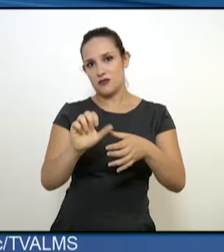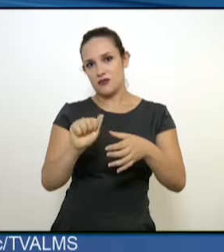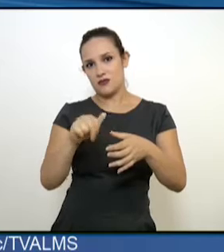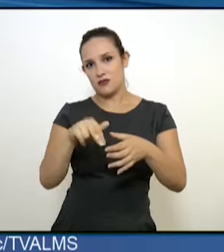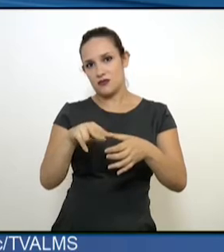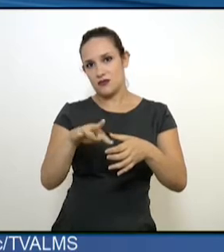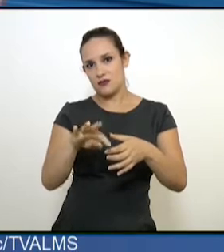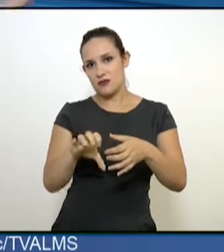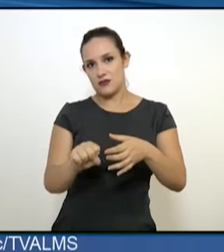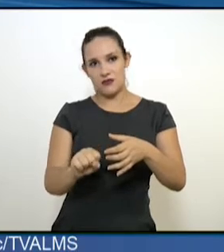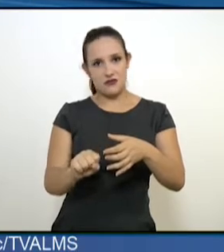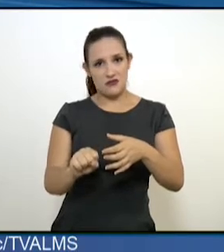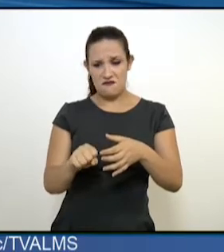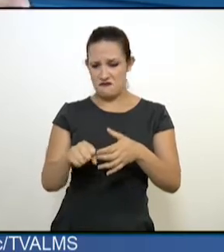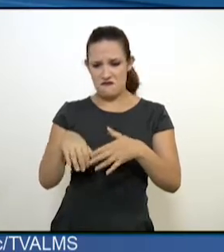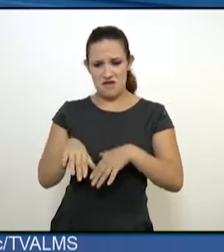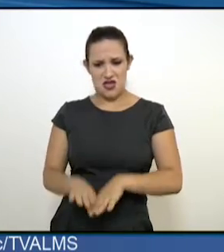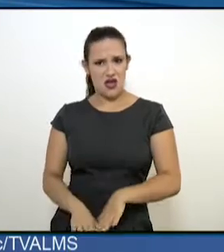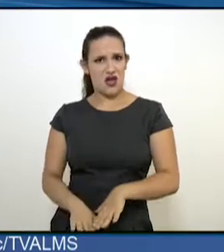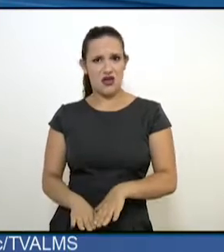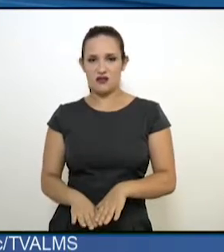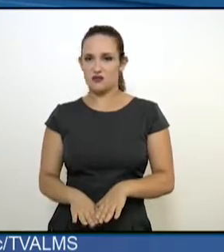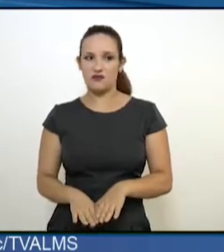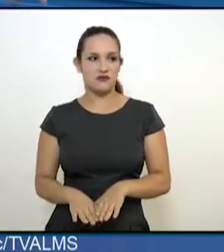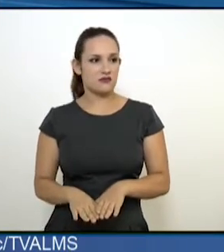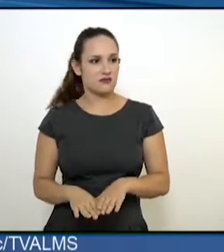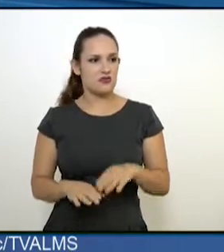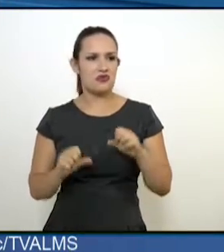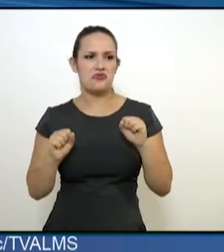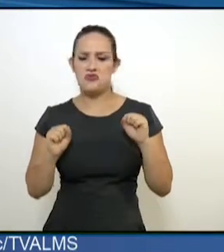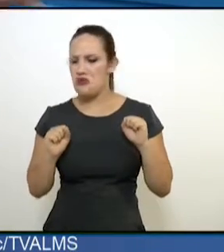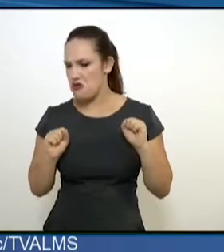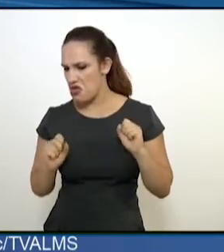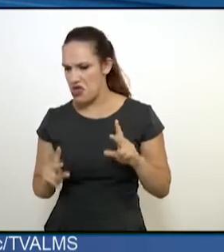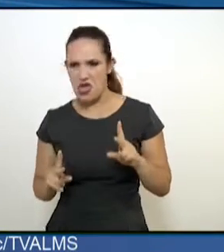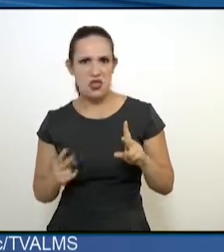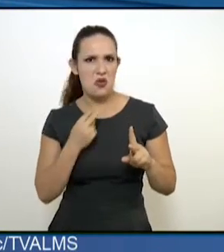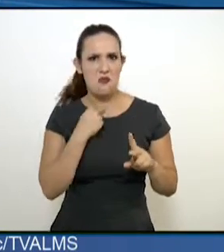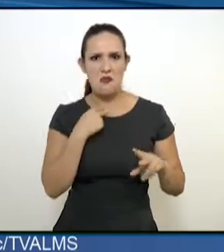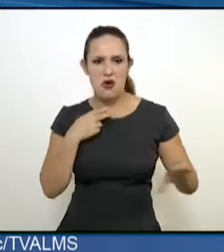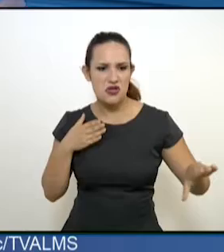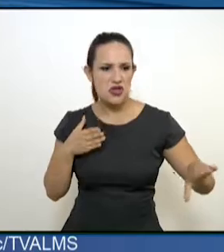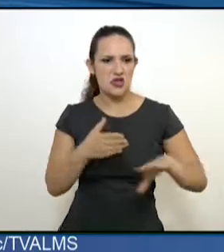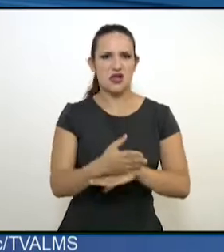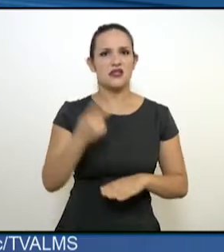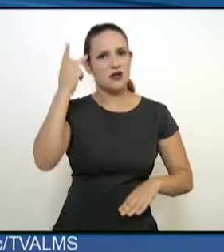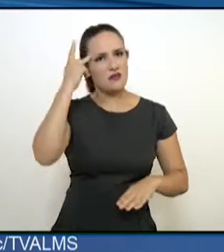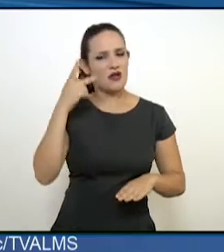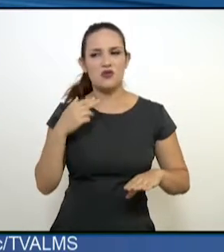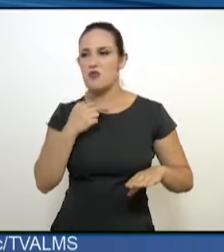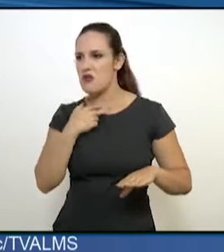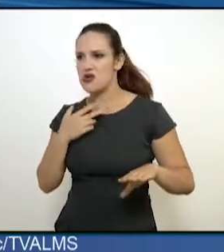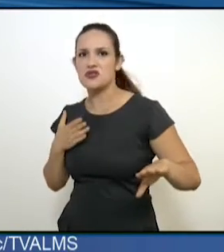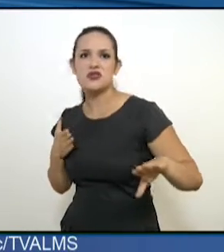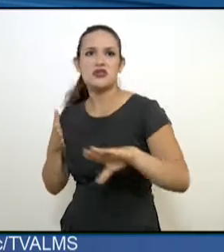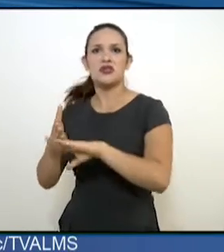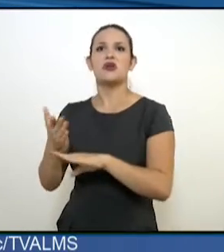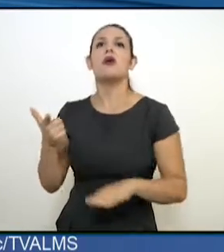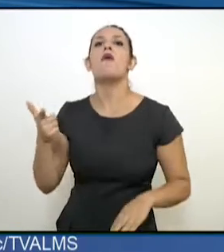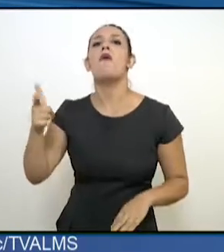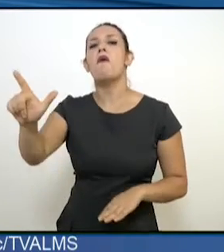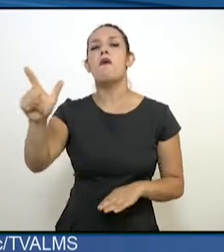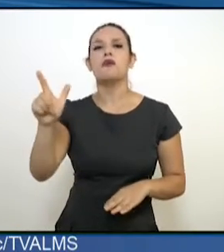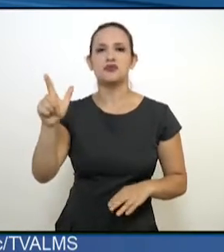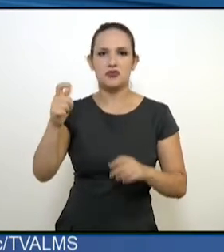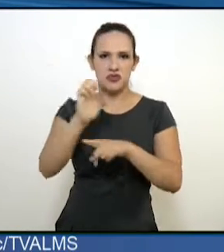Janeiro, não. Não adianta fechar a fronteira de São Paulo, Espírito Santo, de outros estados, que eles não vão sair de lá, não, segundo as